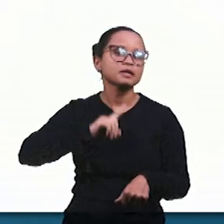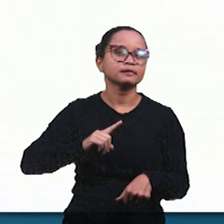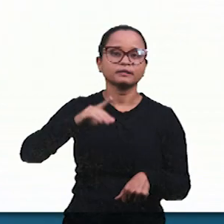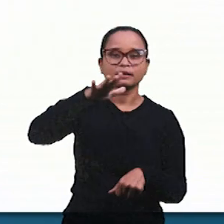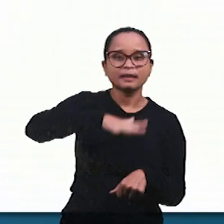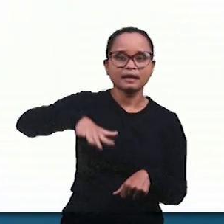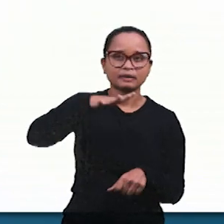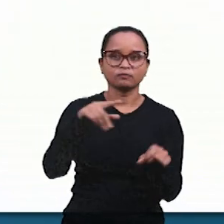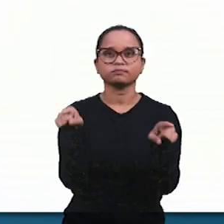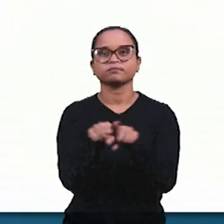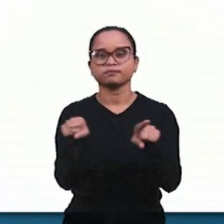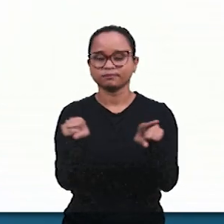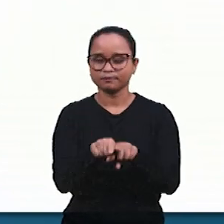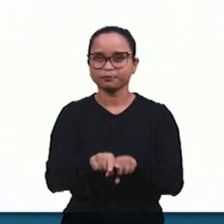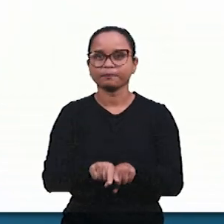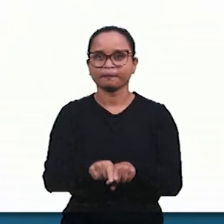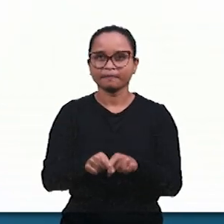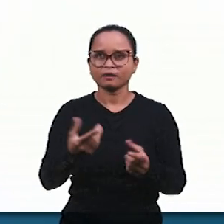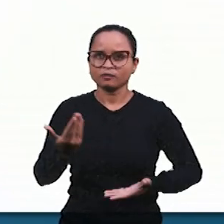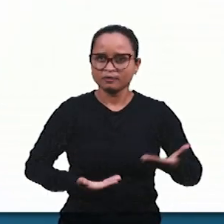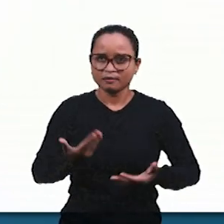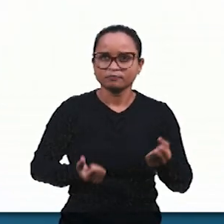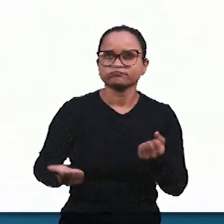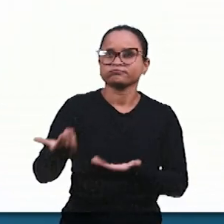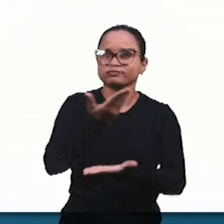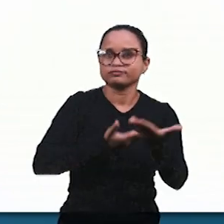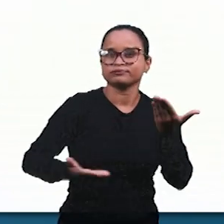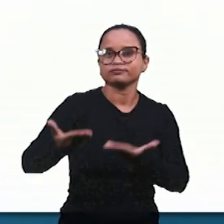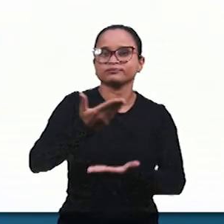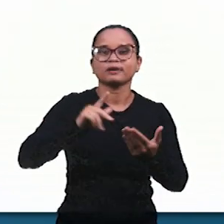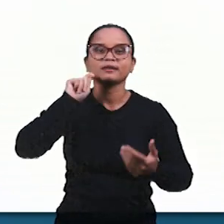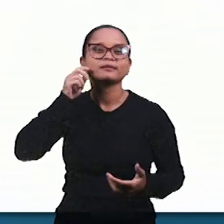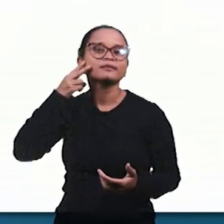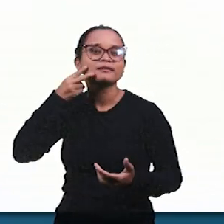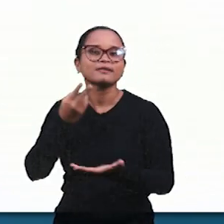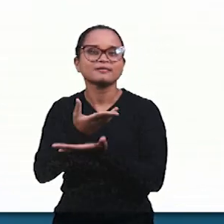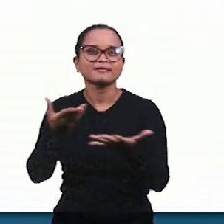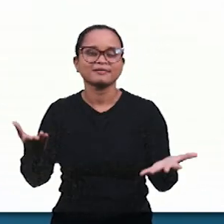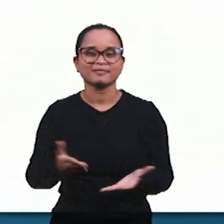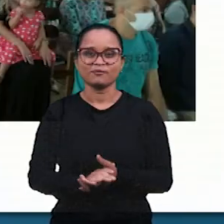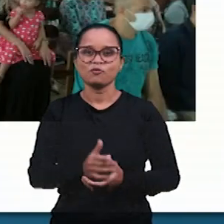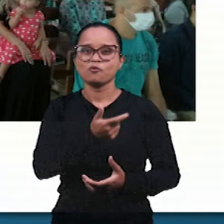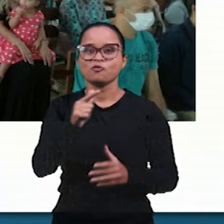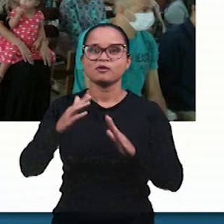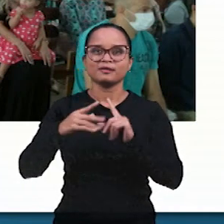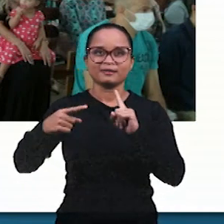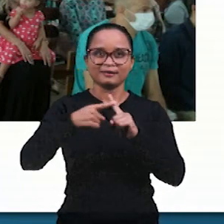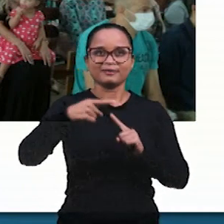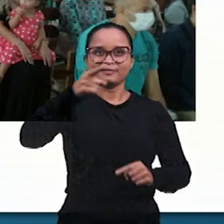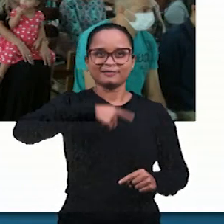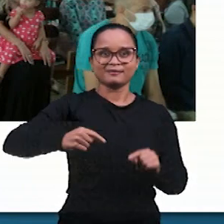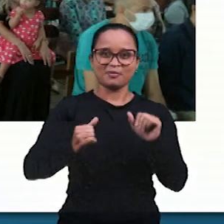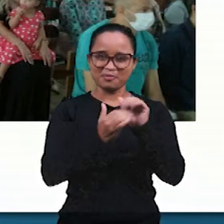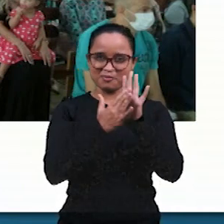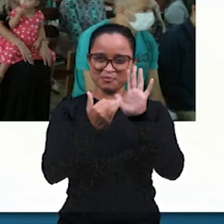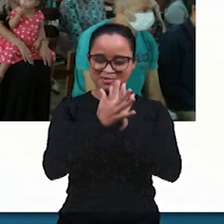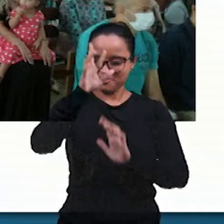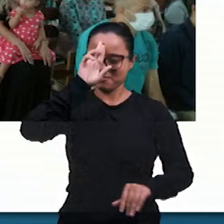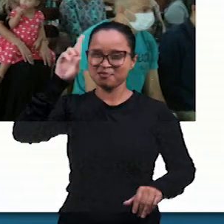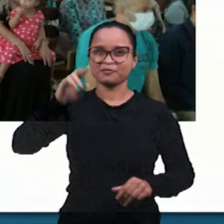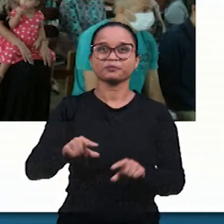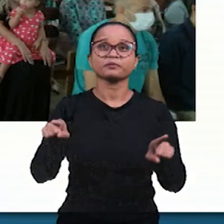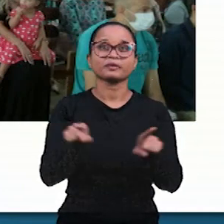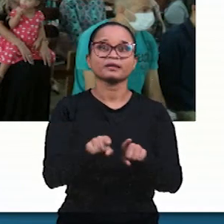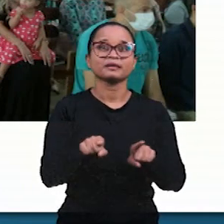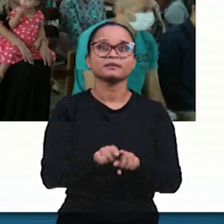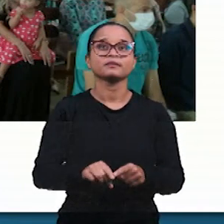região também. E aí os irmãos participando aí da ceia. Mais uma igreja nossa. Louvado seja o nome do Senhor. A igreja